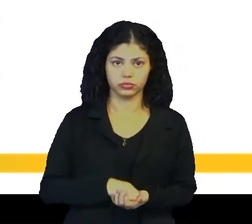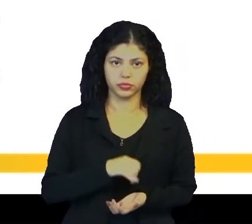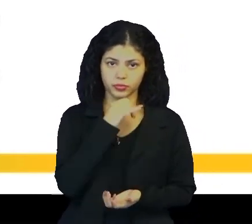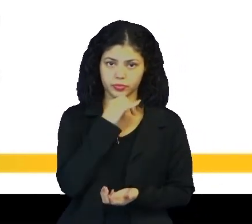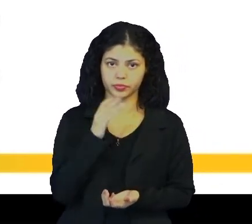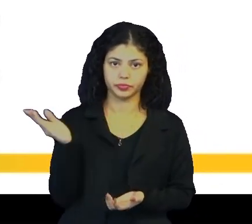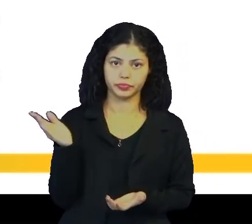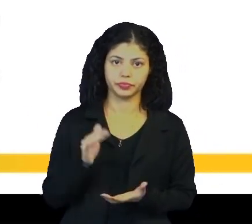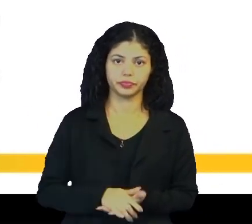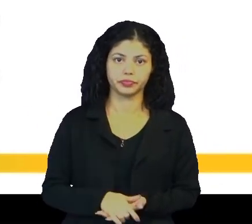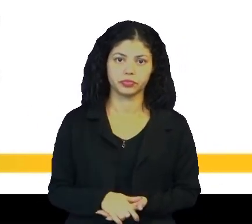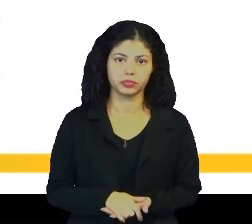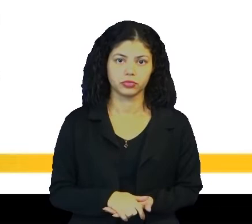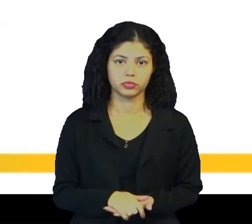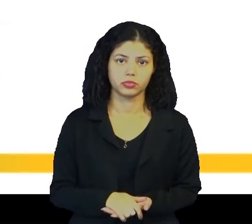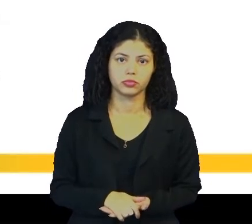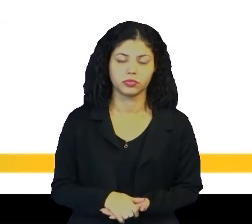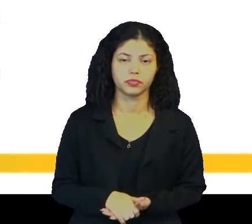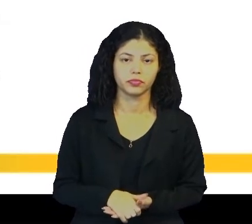Por exemplo,